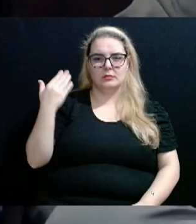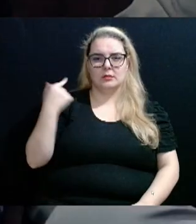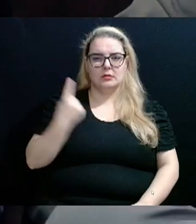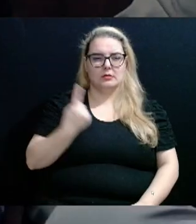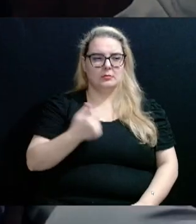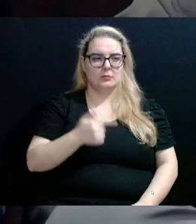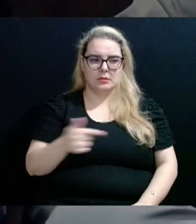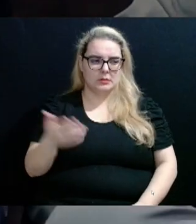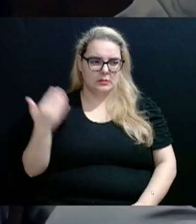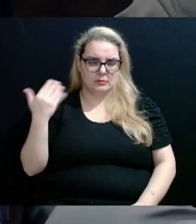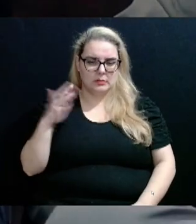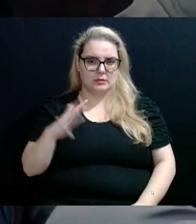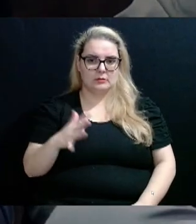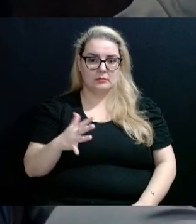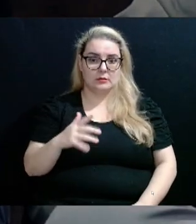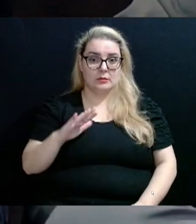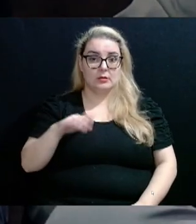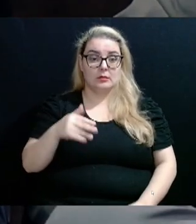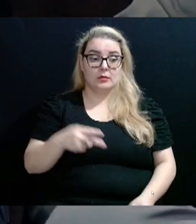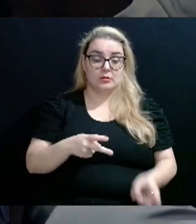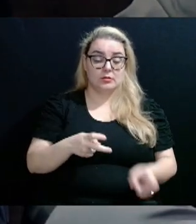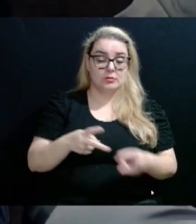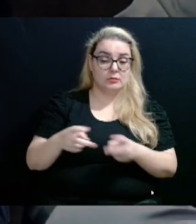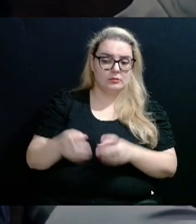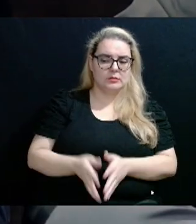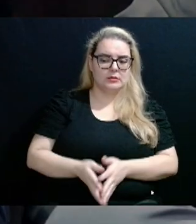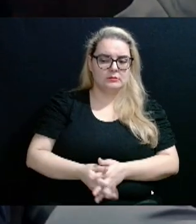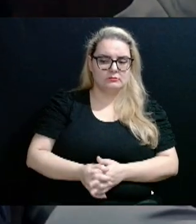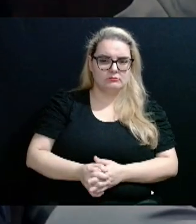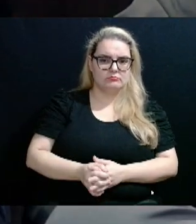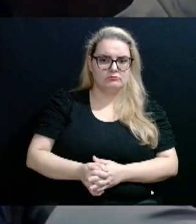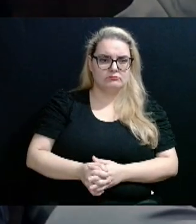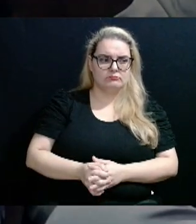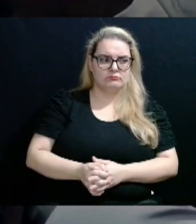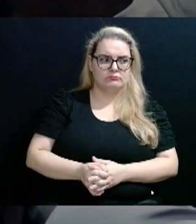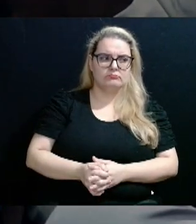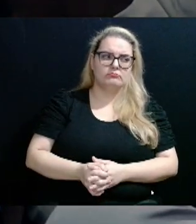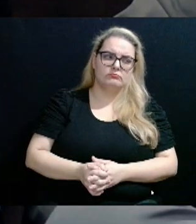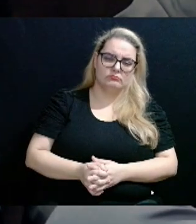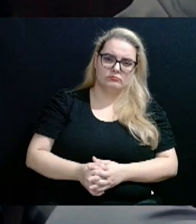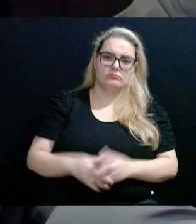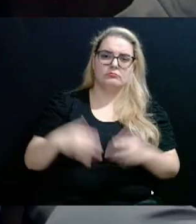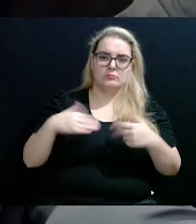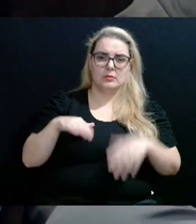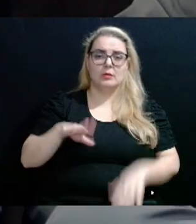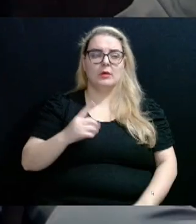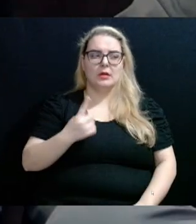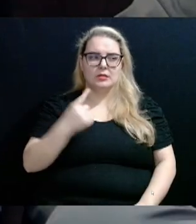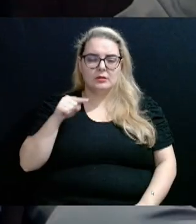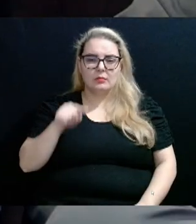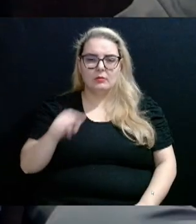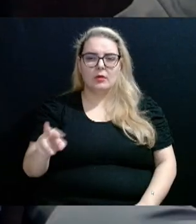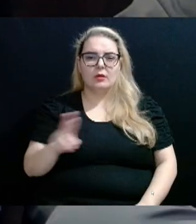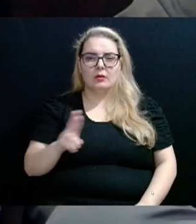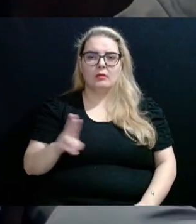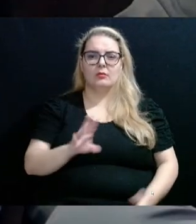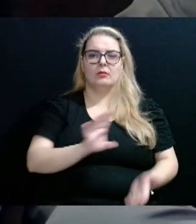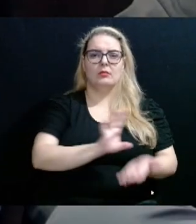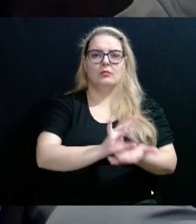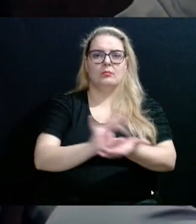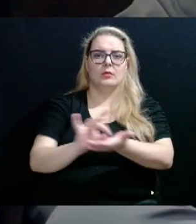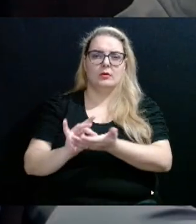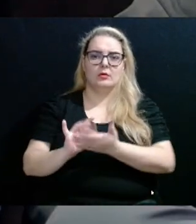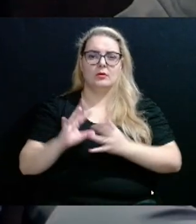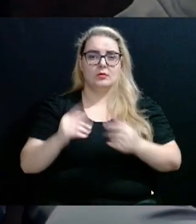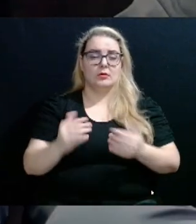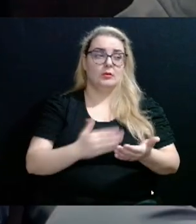percebi que você precisava de mais de R$ 1.000 para você colar todas as figurinhas no seu álbum. Uhum.